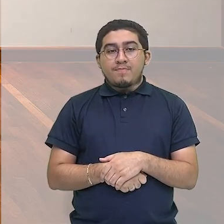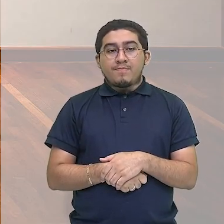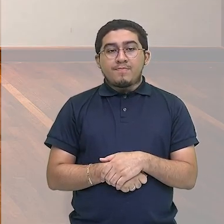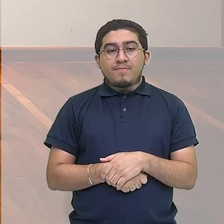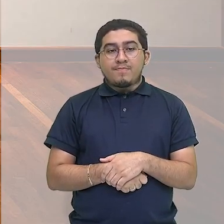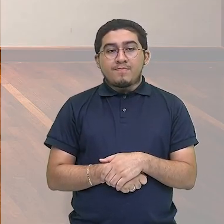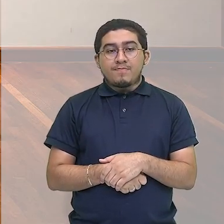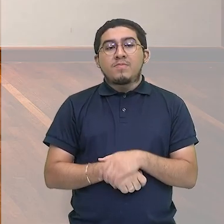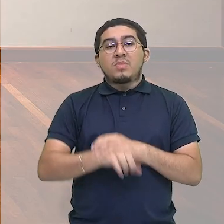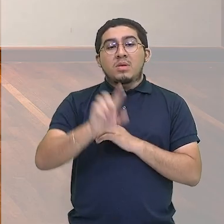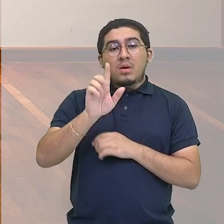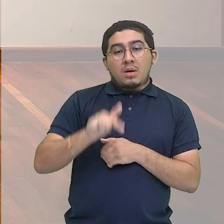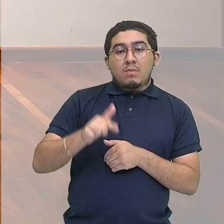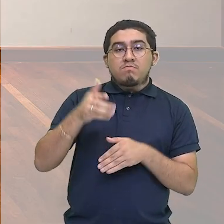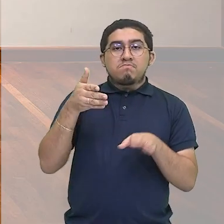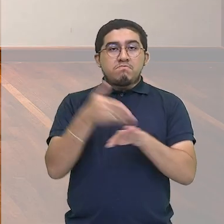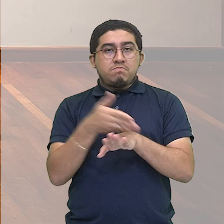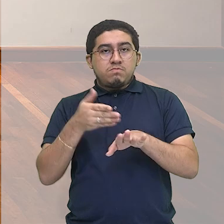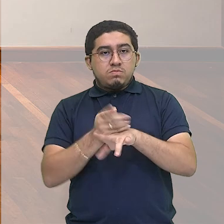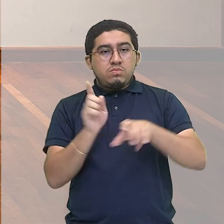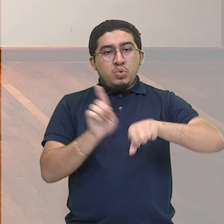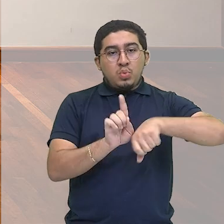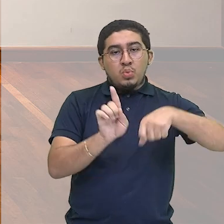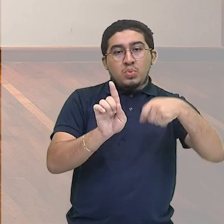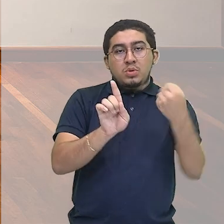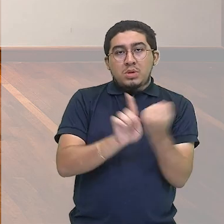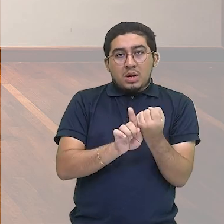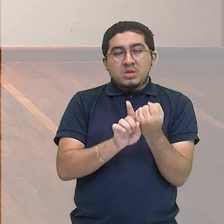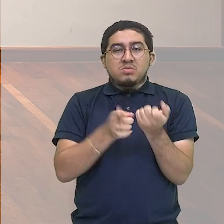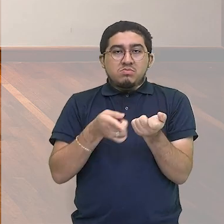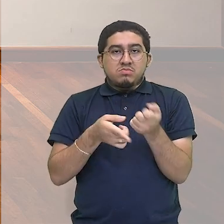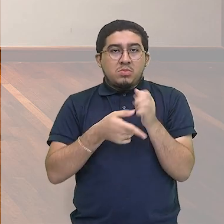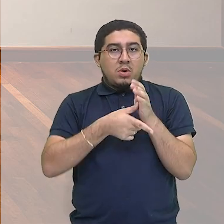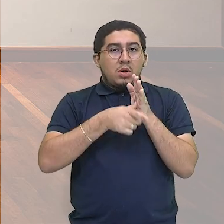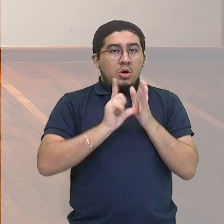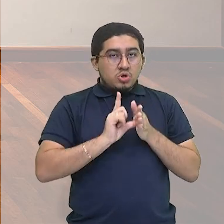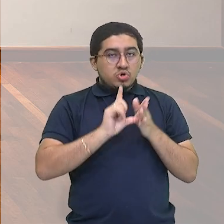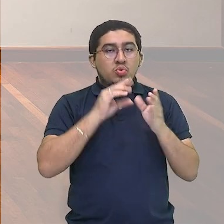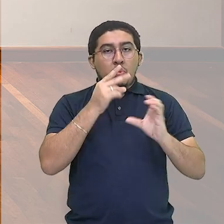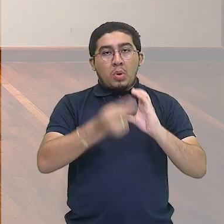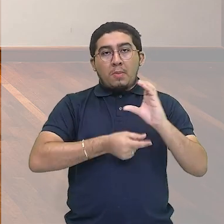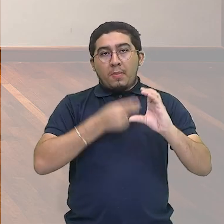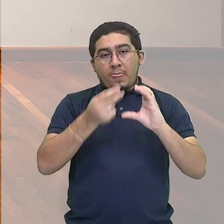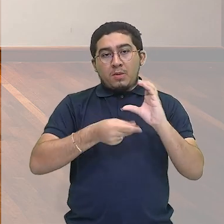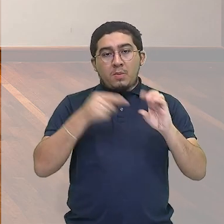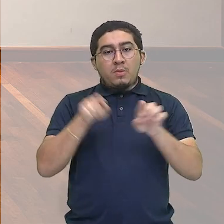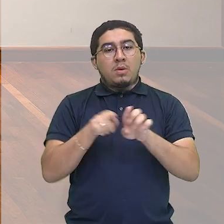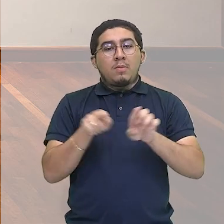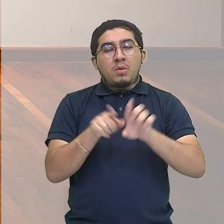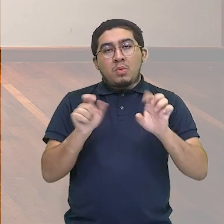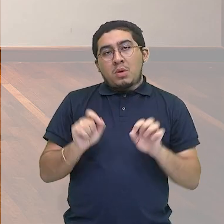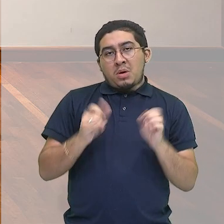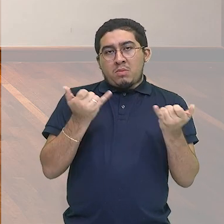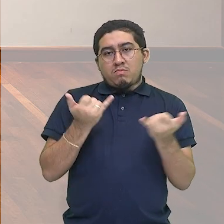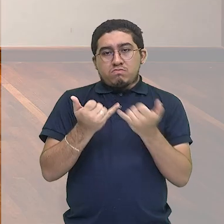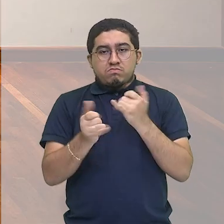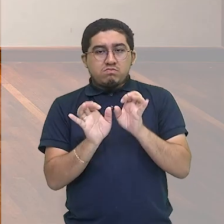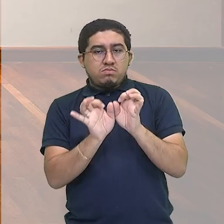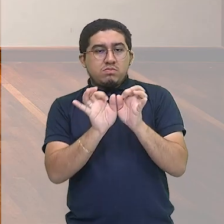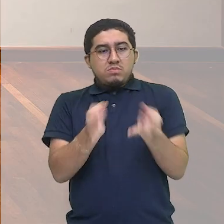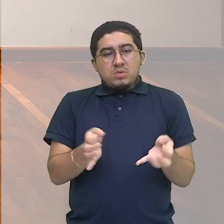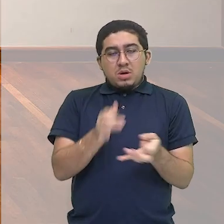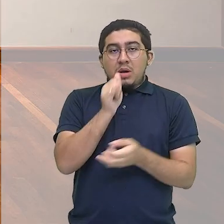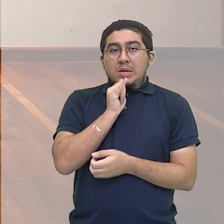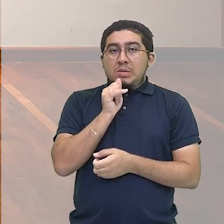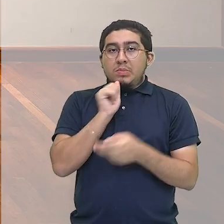sociedades que são ainda primitivas, entre aspas, ou pré-capitalistas, né, consideradas mais simples, como, por exemplo, as